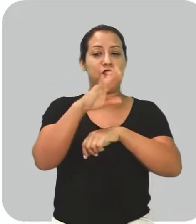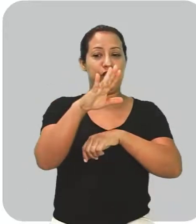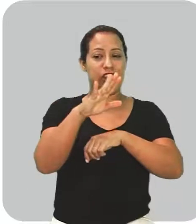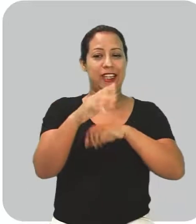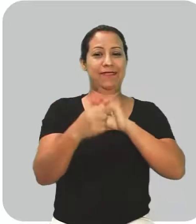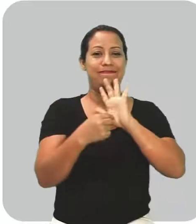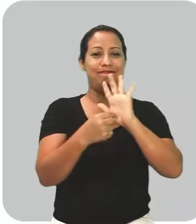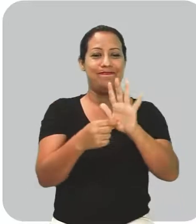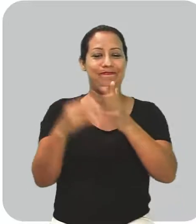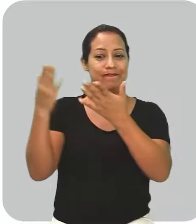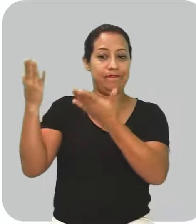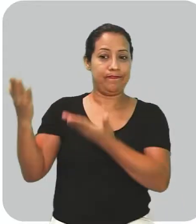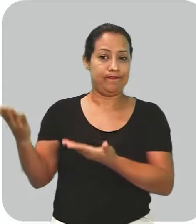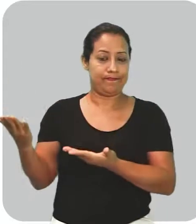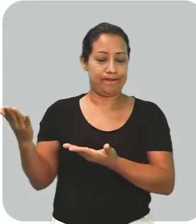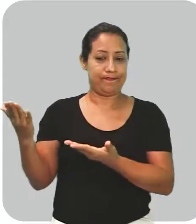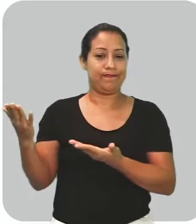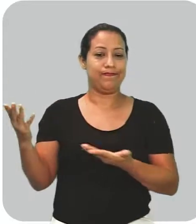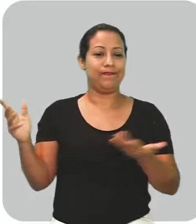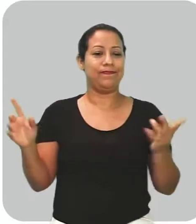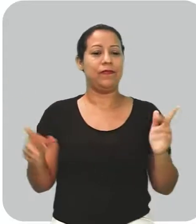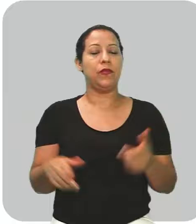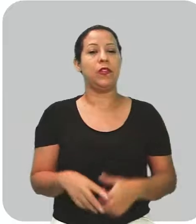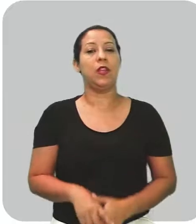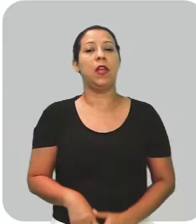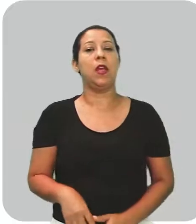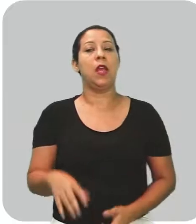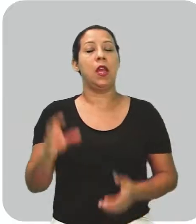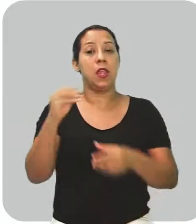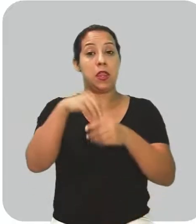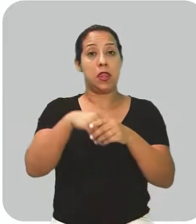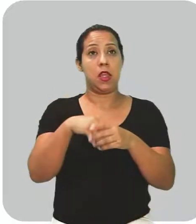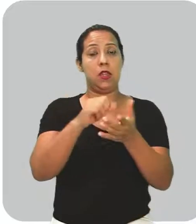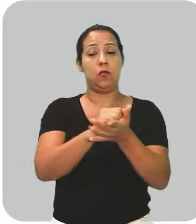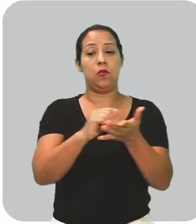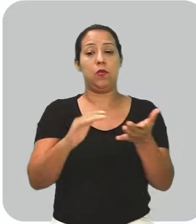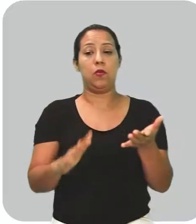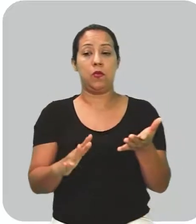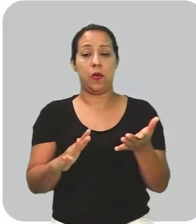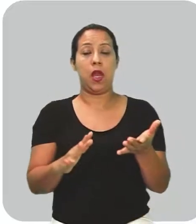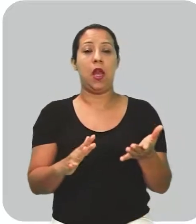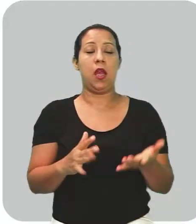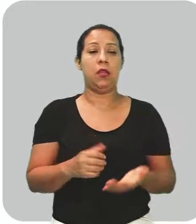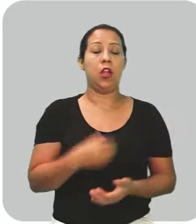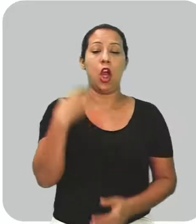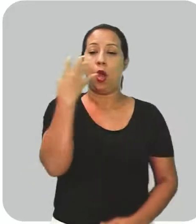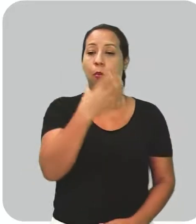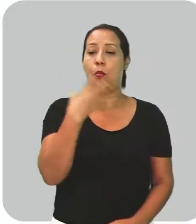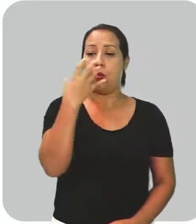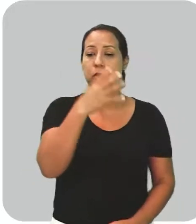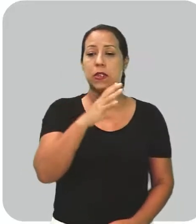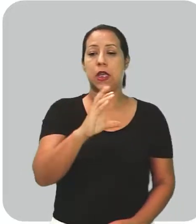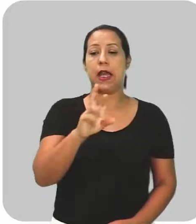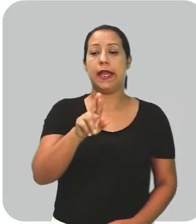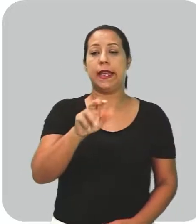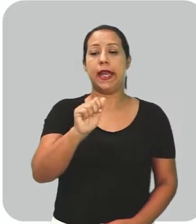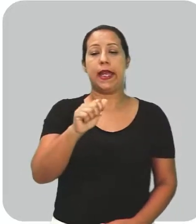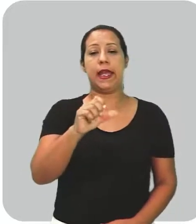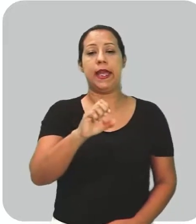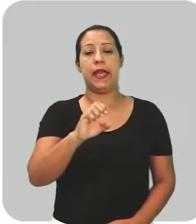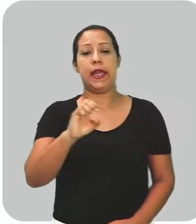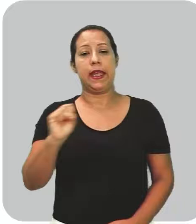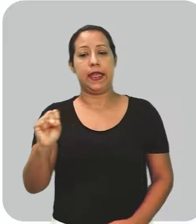Dentro dessa atividade, música da crase, você pode construir o ritmo que